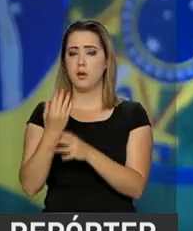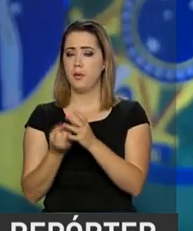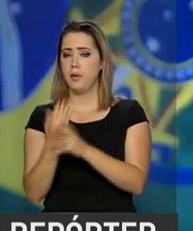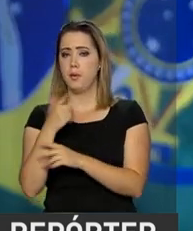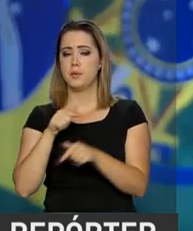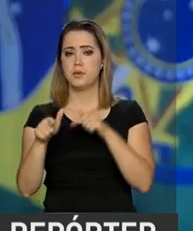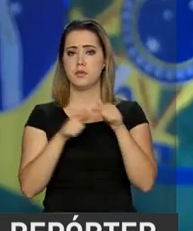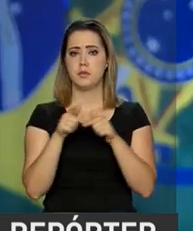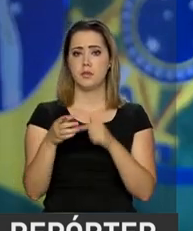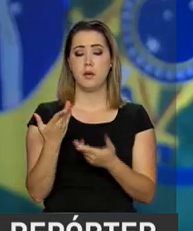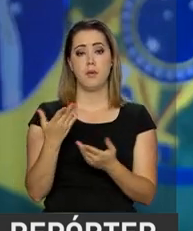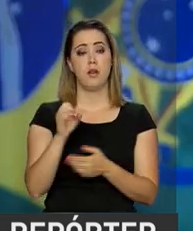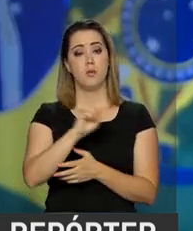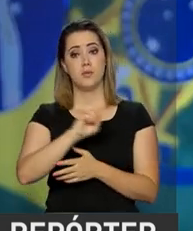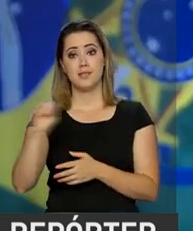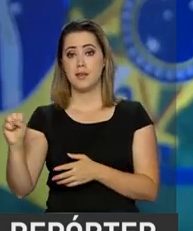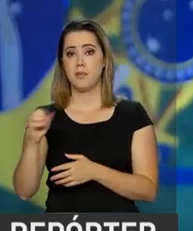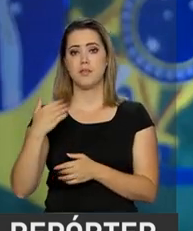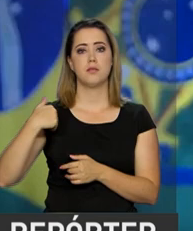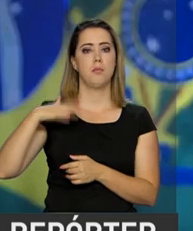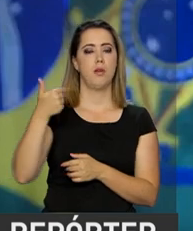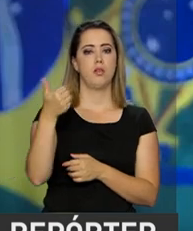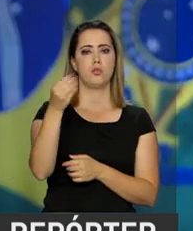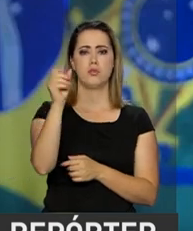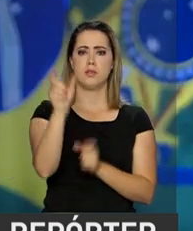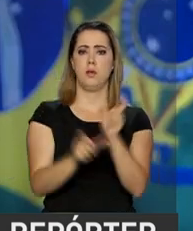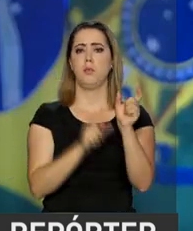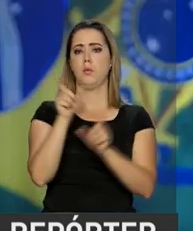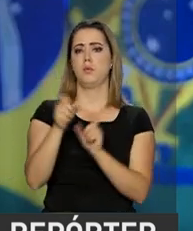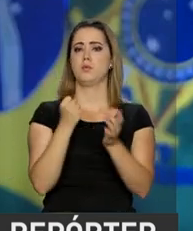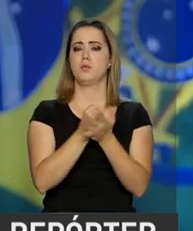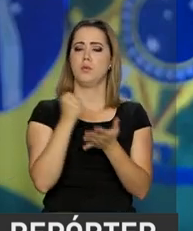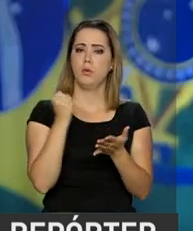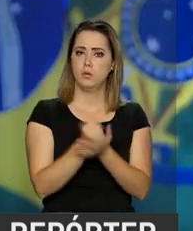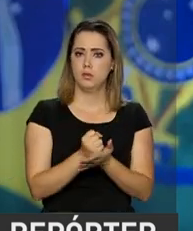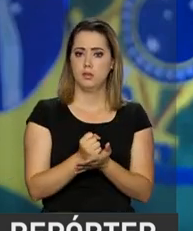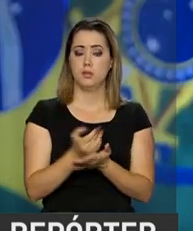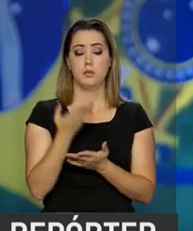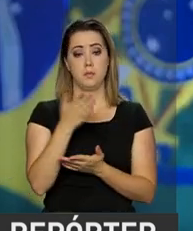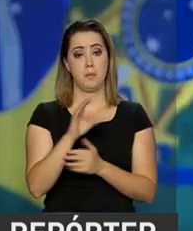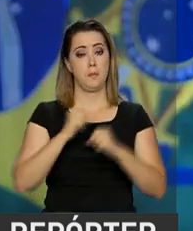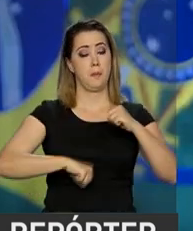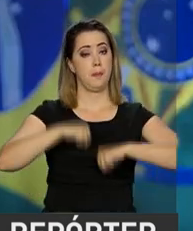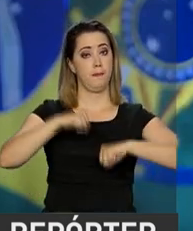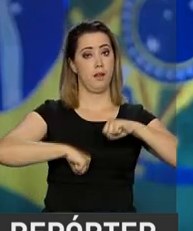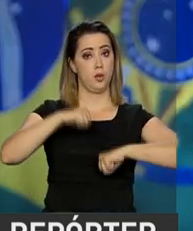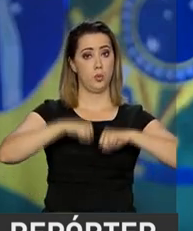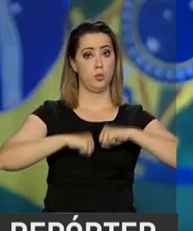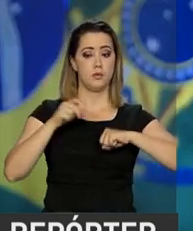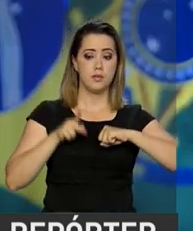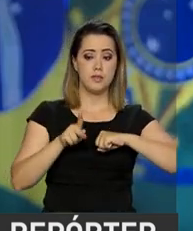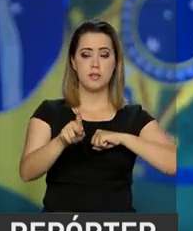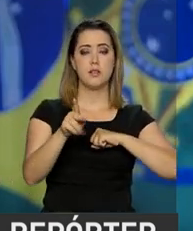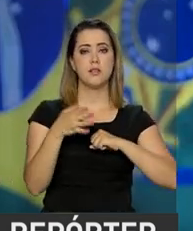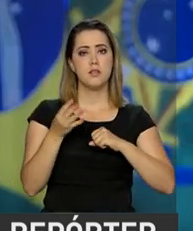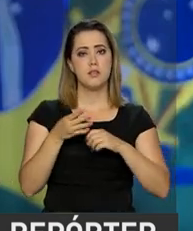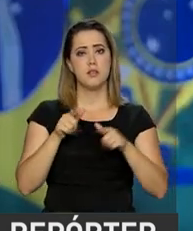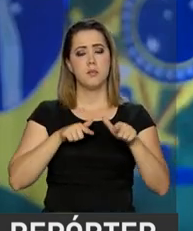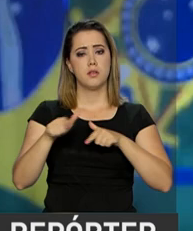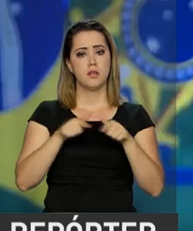semestre foram mais de 100.000 trabalhadores contratados a indústria que sempre foi a grande